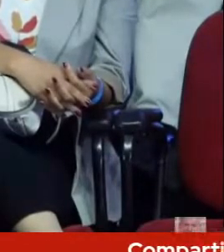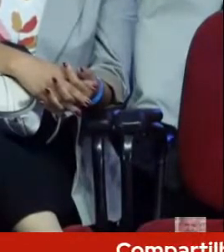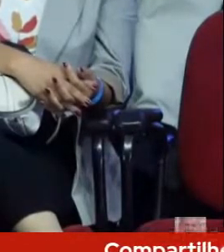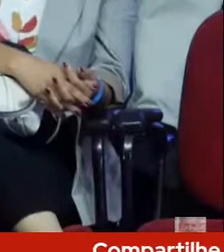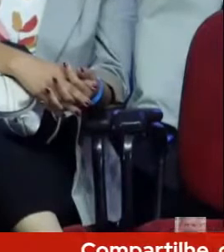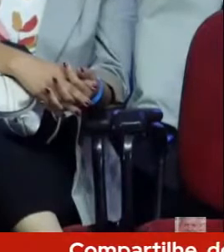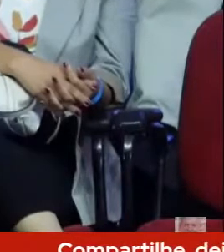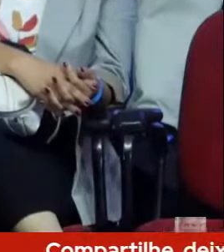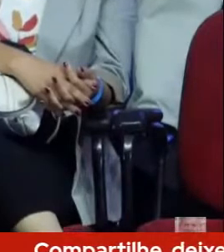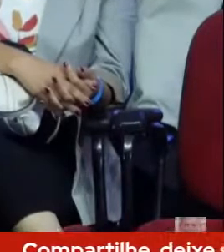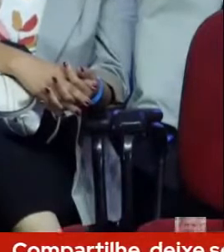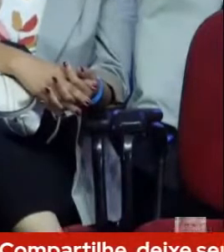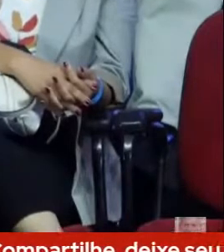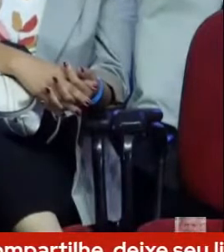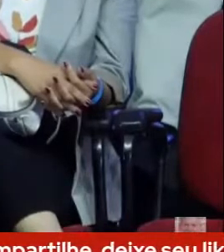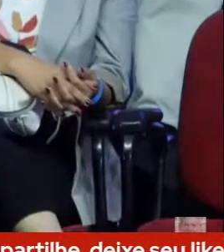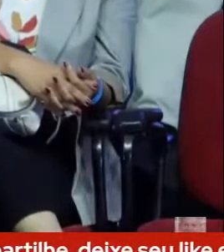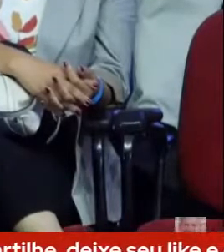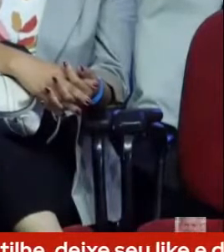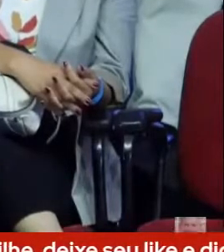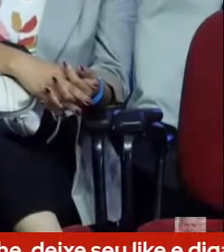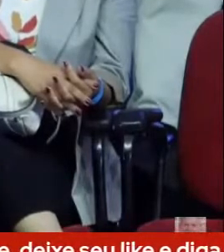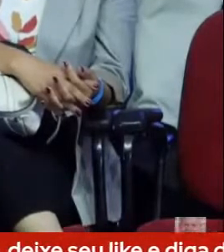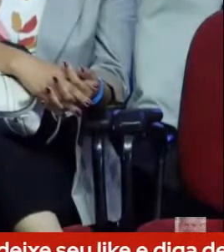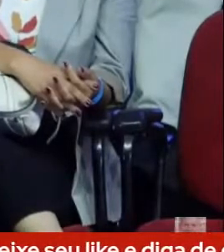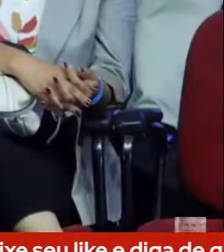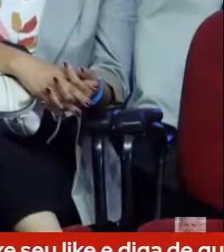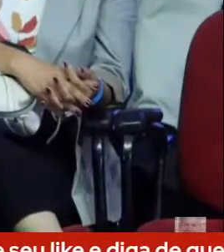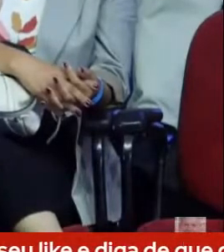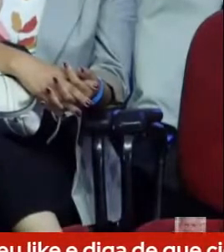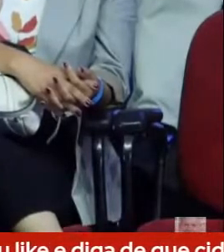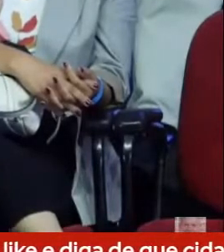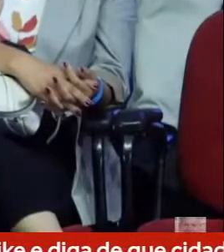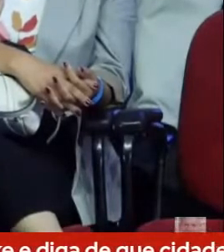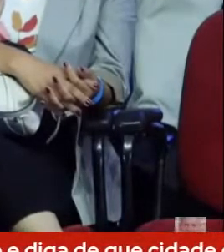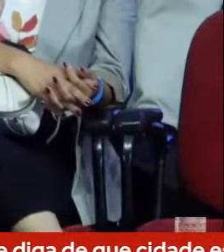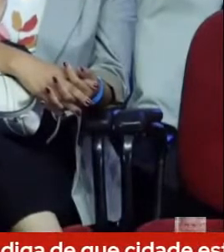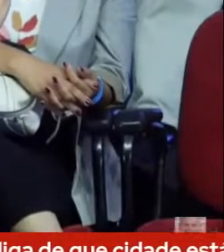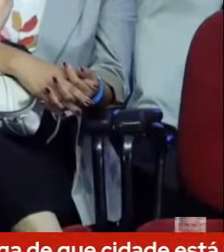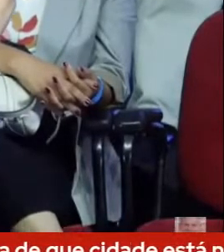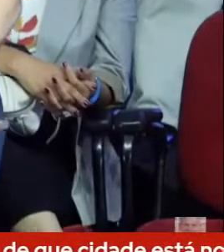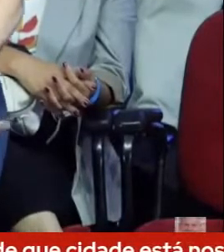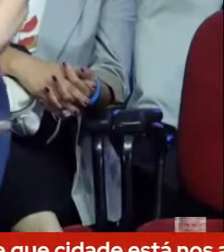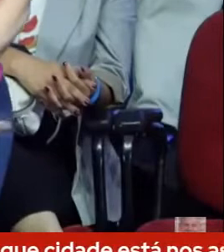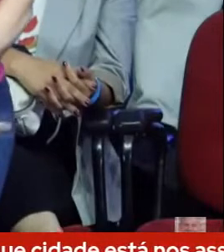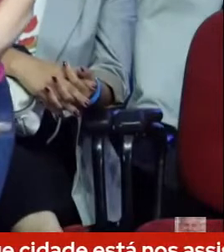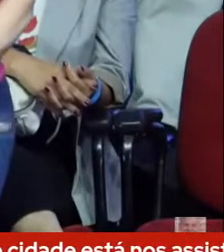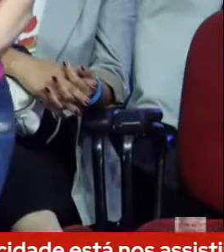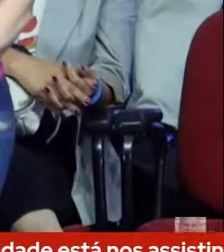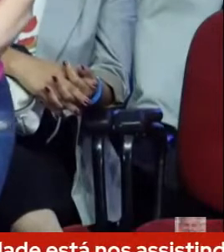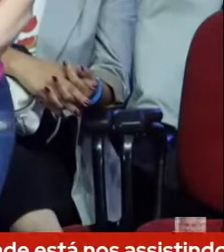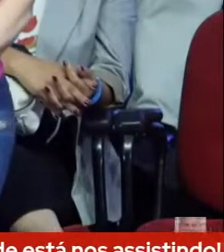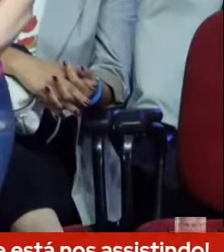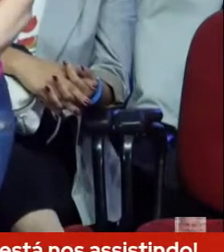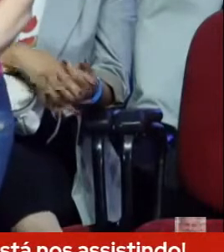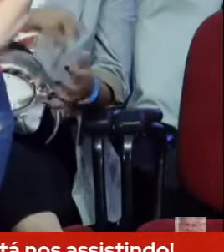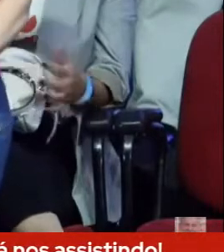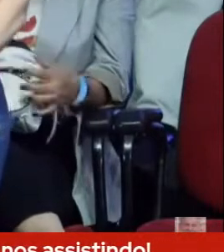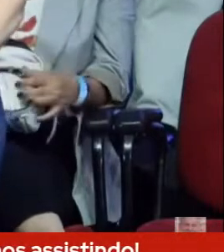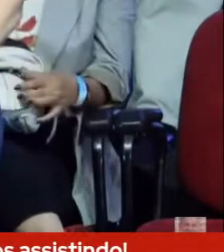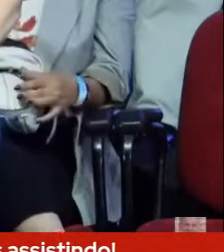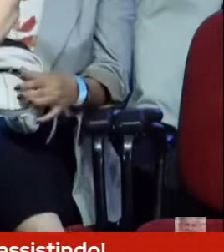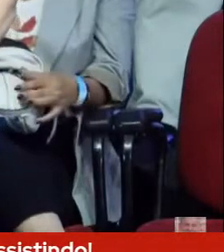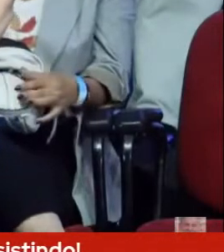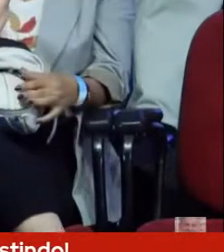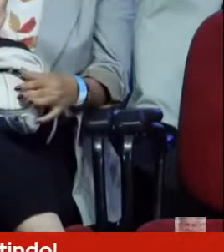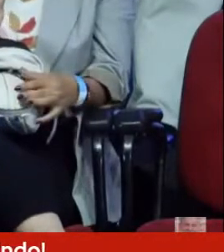fazer a política portuária e passa para concessionárias privadas